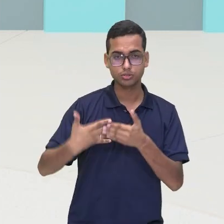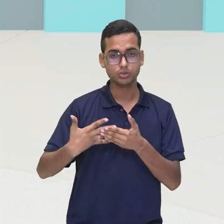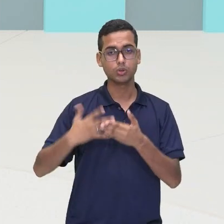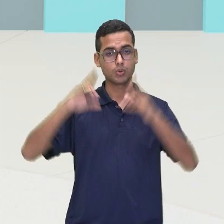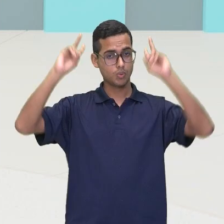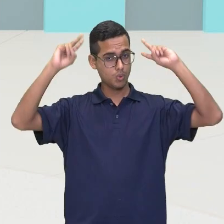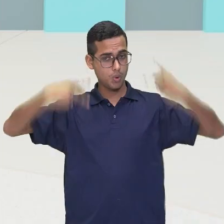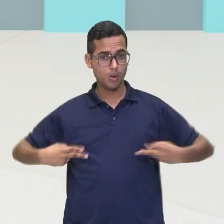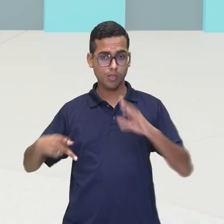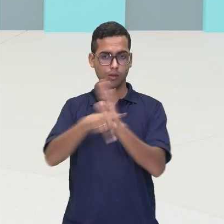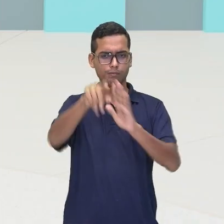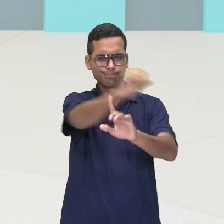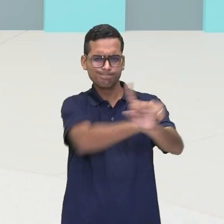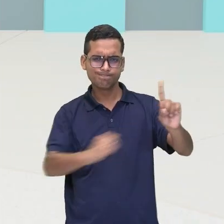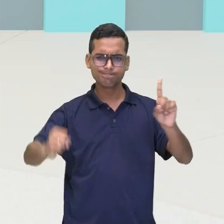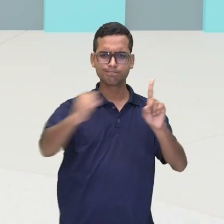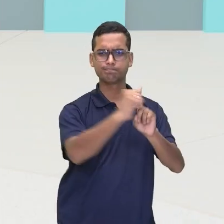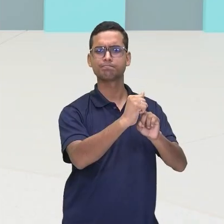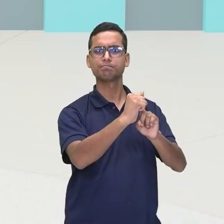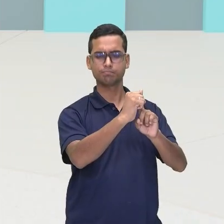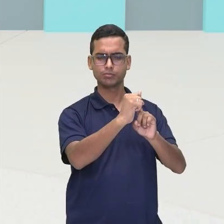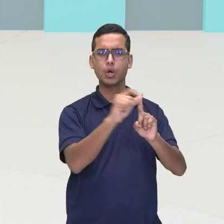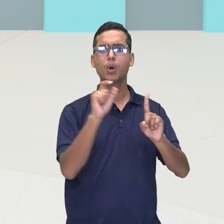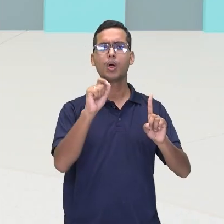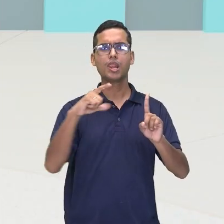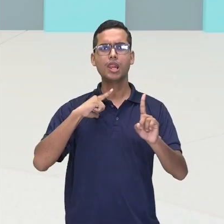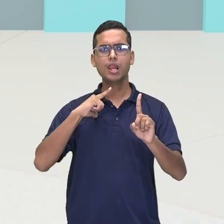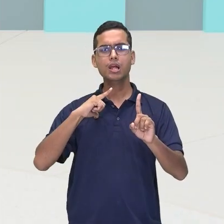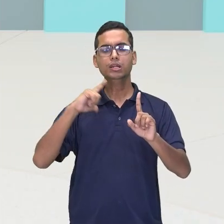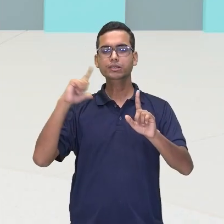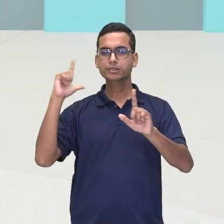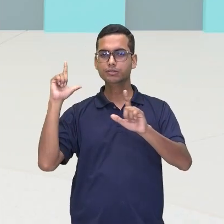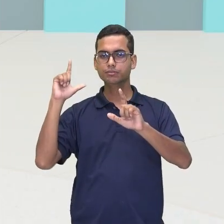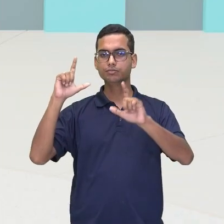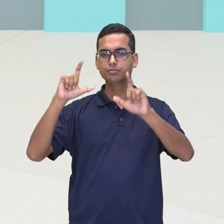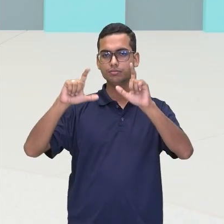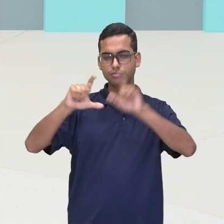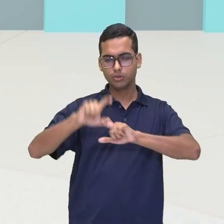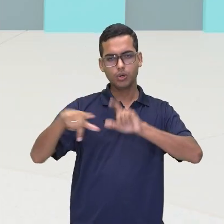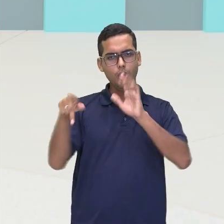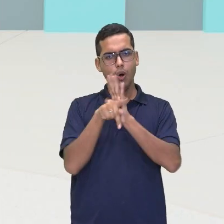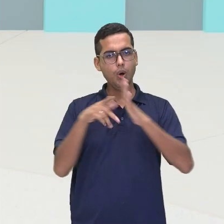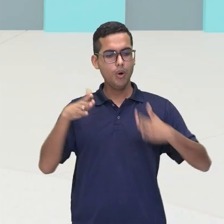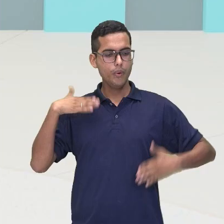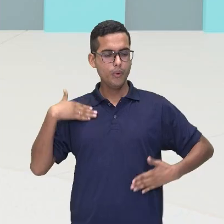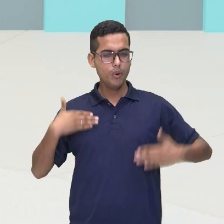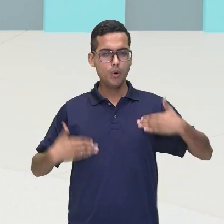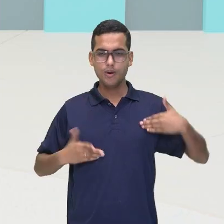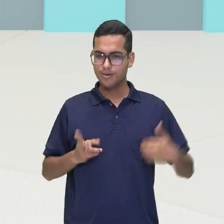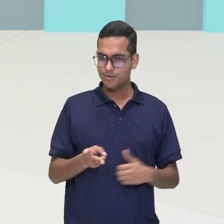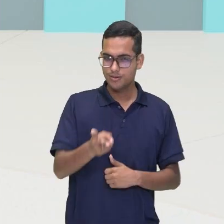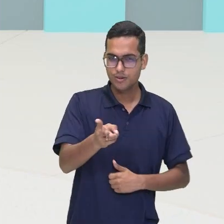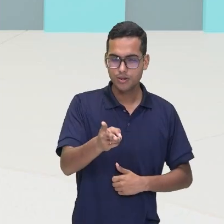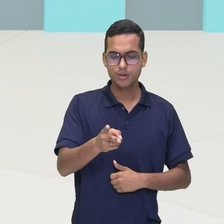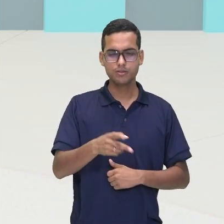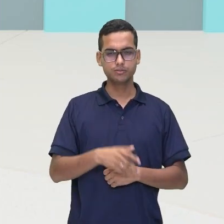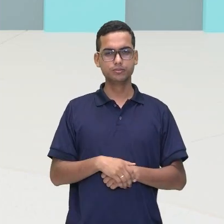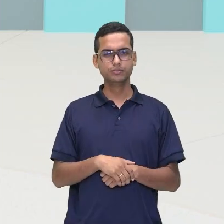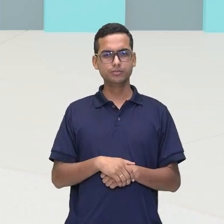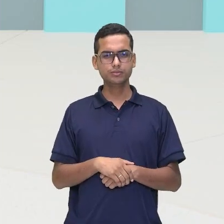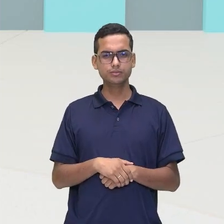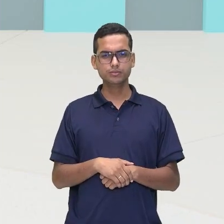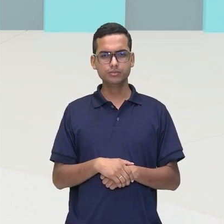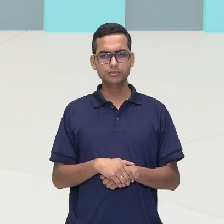enquanto sociedade, temos uma dívida corporal. Sim, tudo